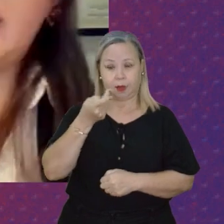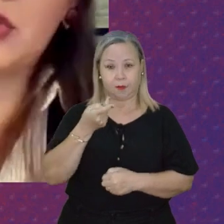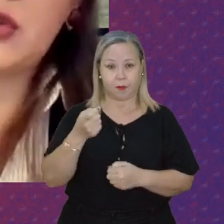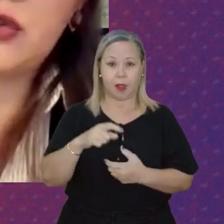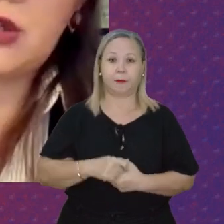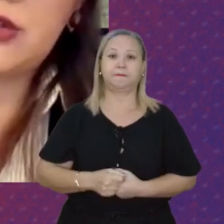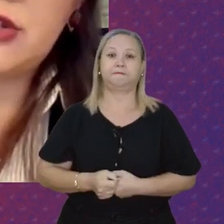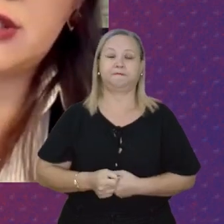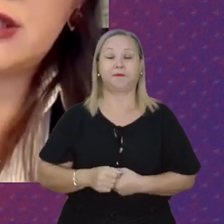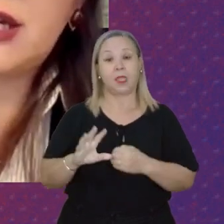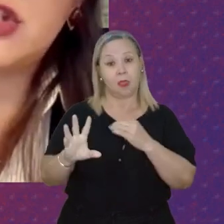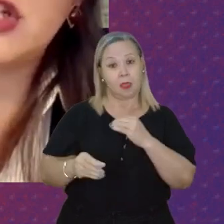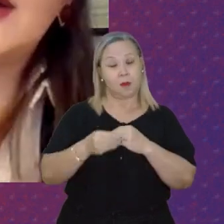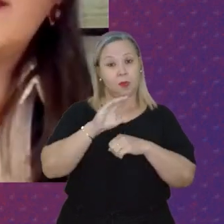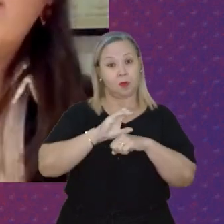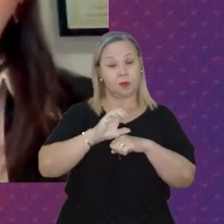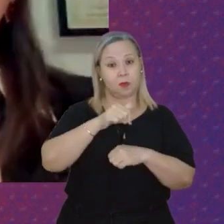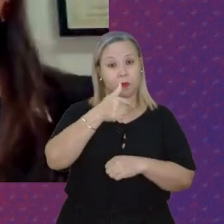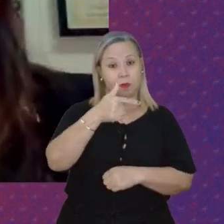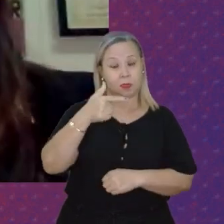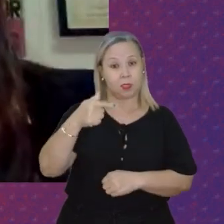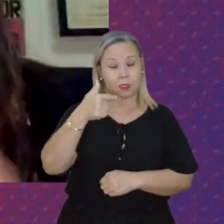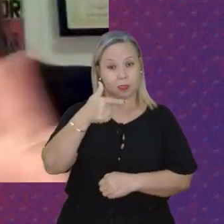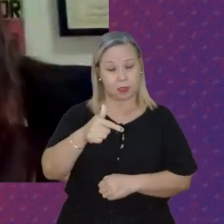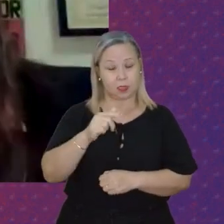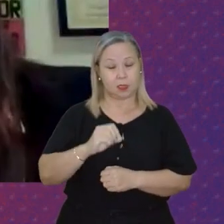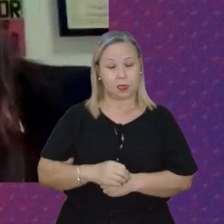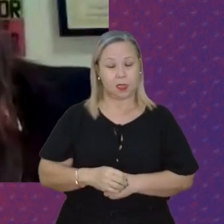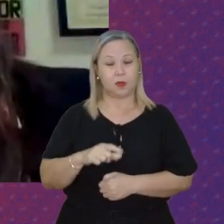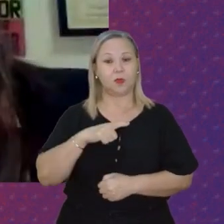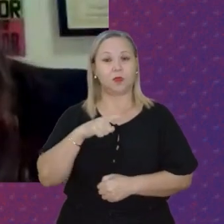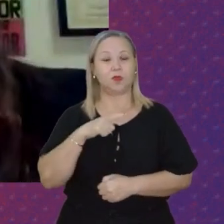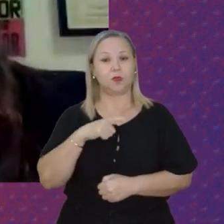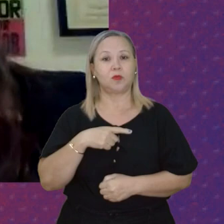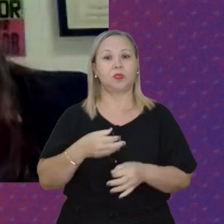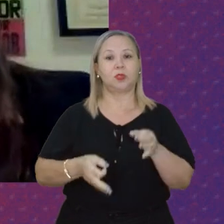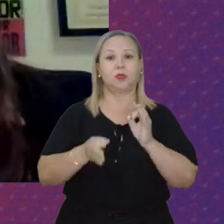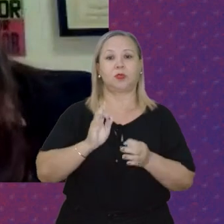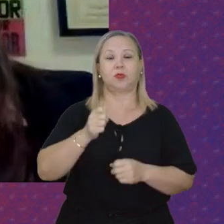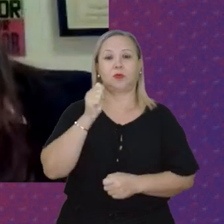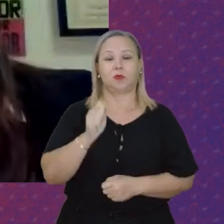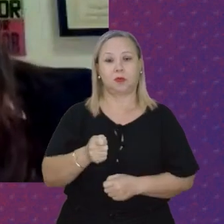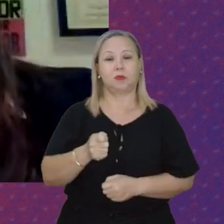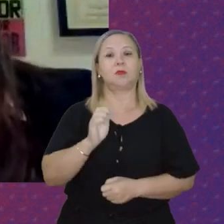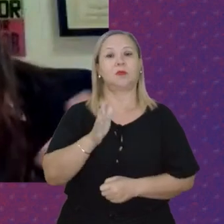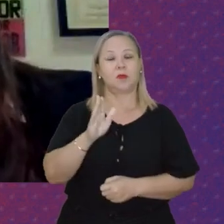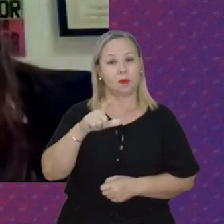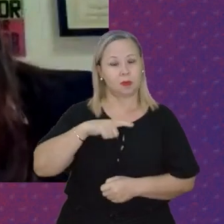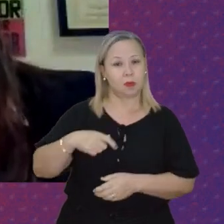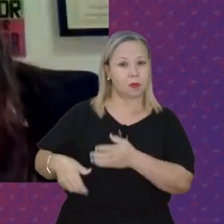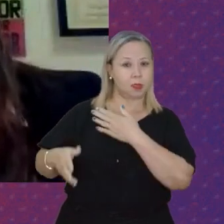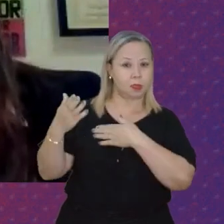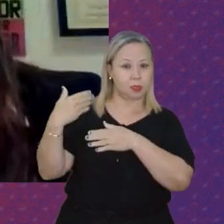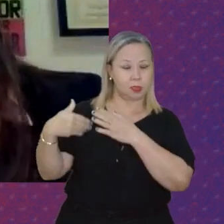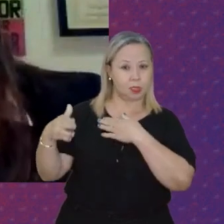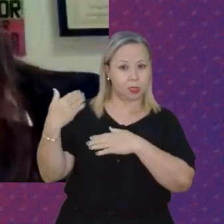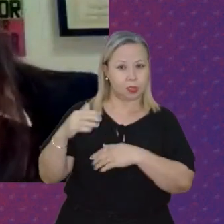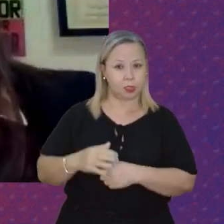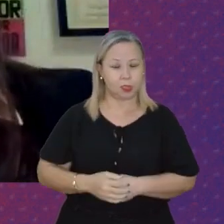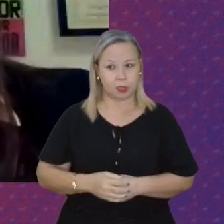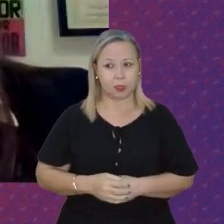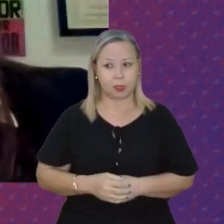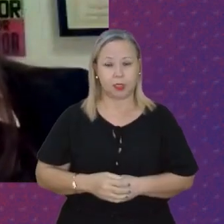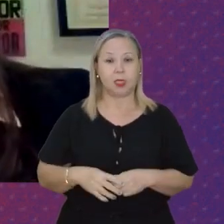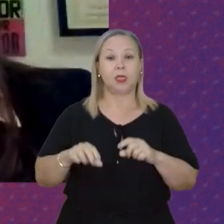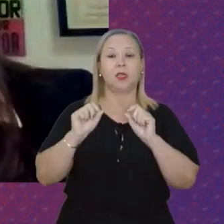agora, olha, a emenda constitucional 117 pegou o que tinha na jurisprudência já solidificado e acrescentou um pedaço